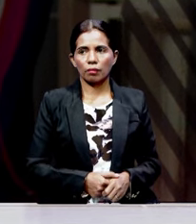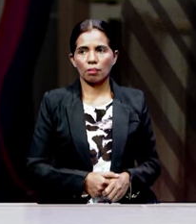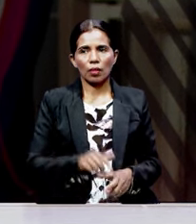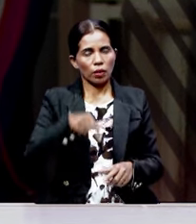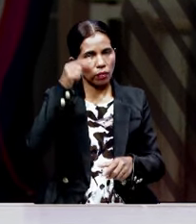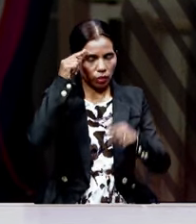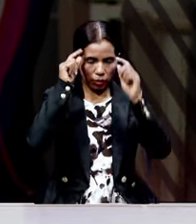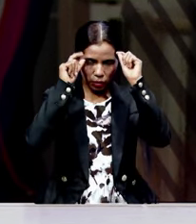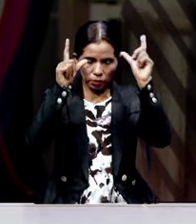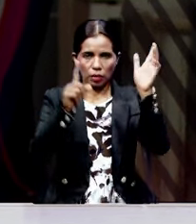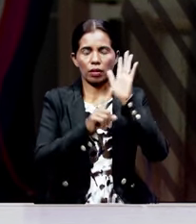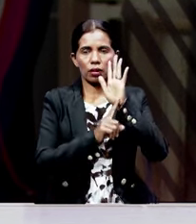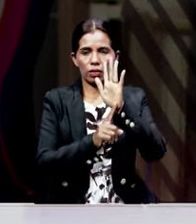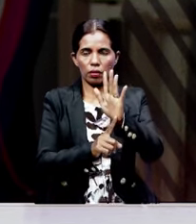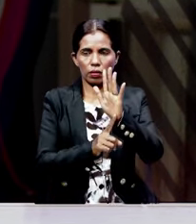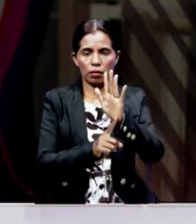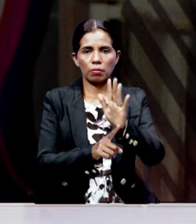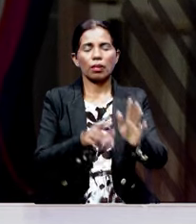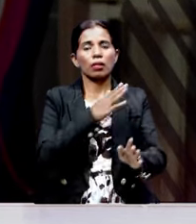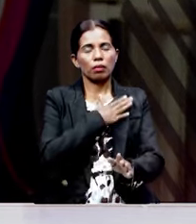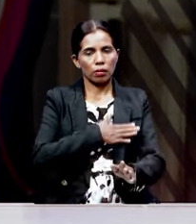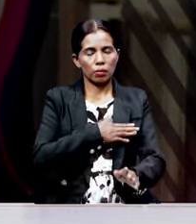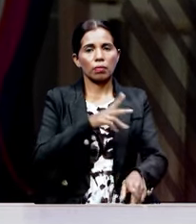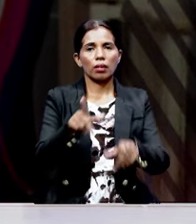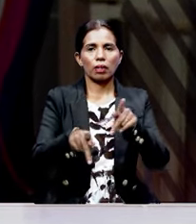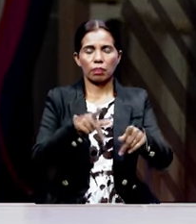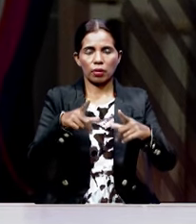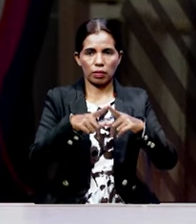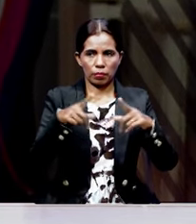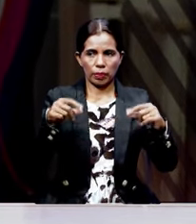Governo Timor-Leste atou solidariedade para o povo do Japão.